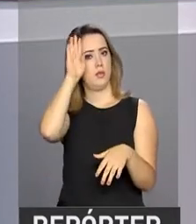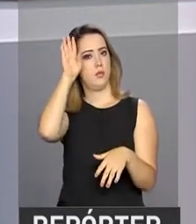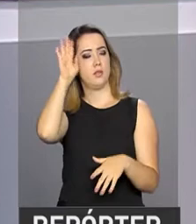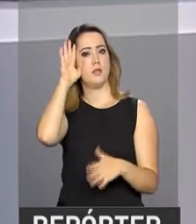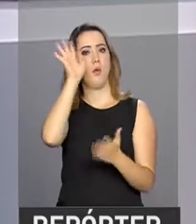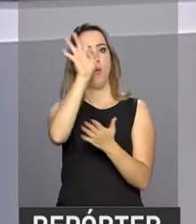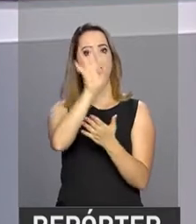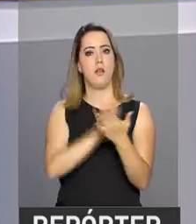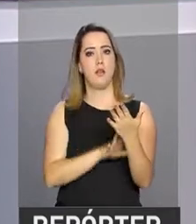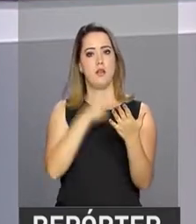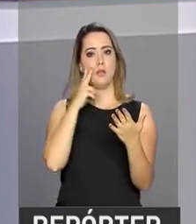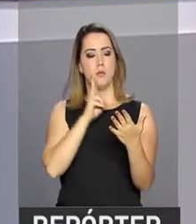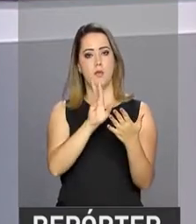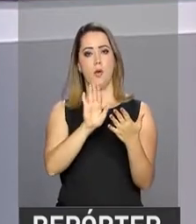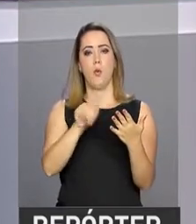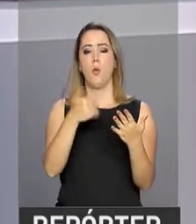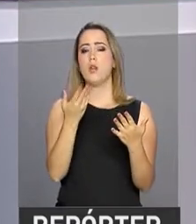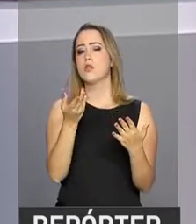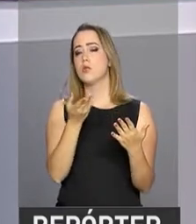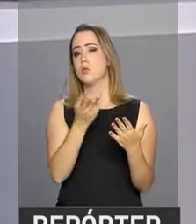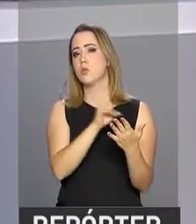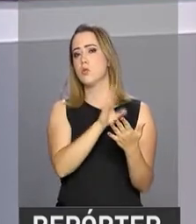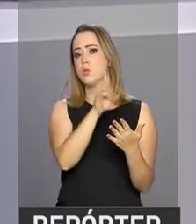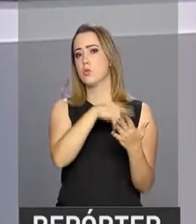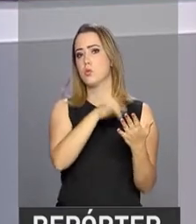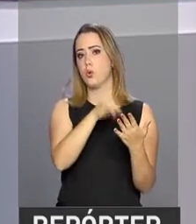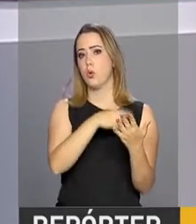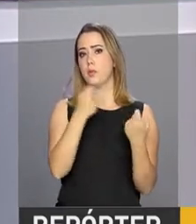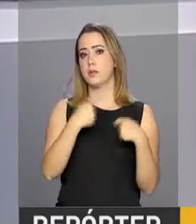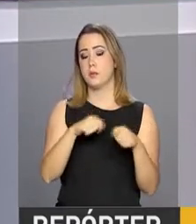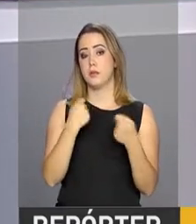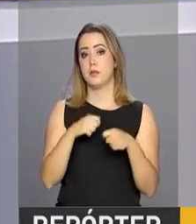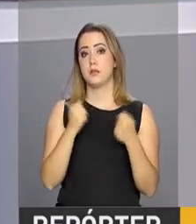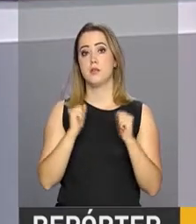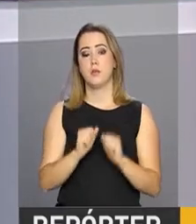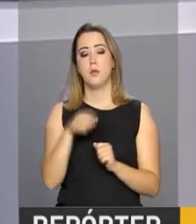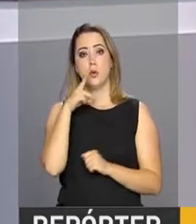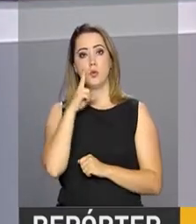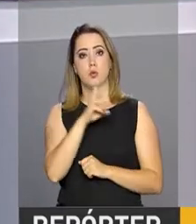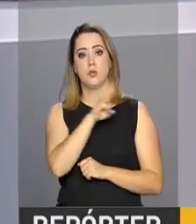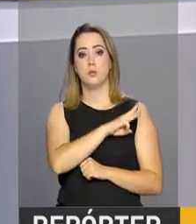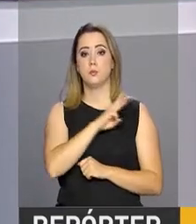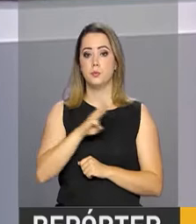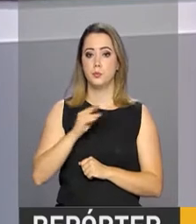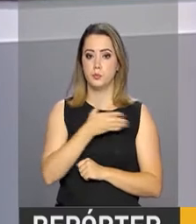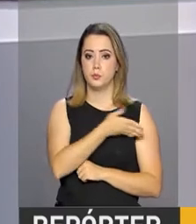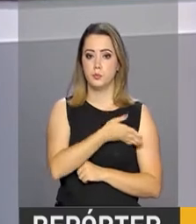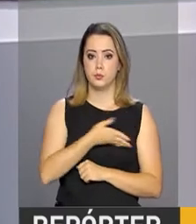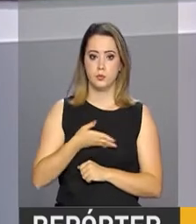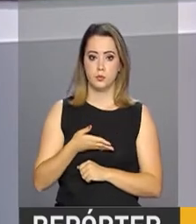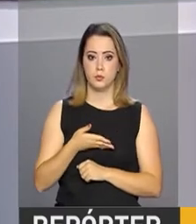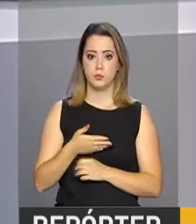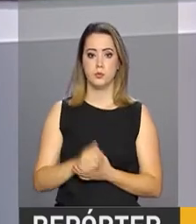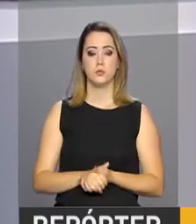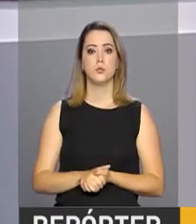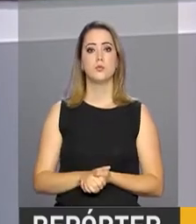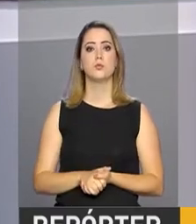necessários além do formulário de solicitação está na página do participante na internet em